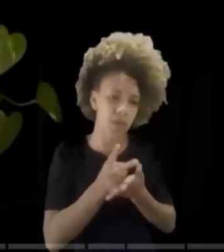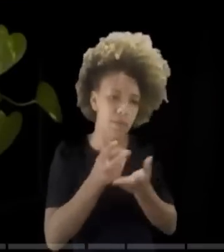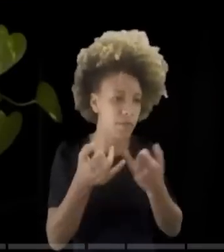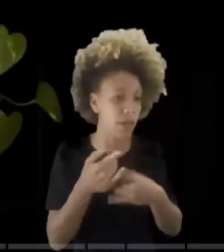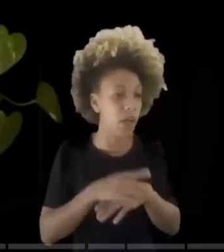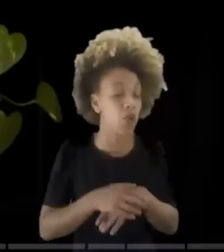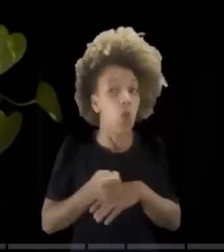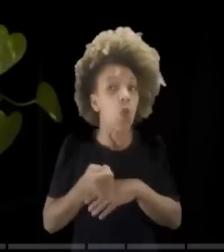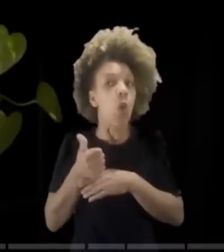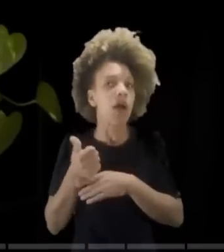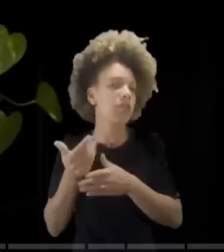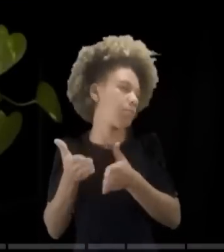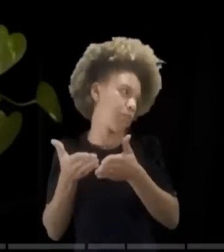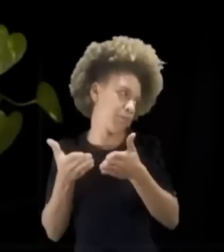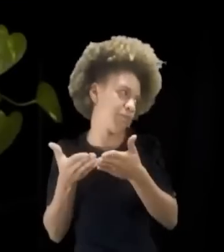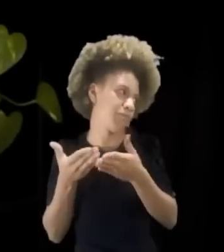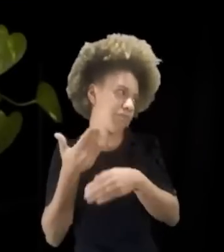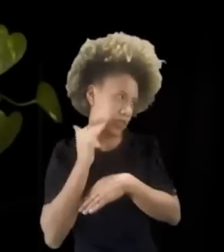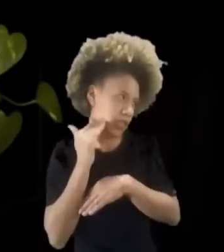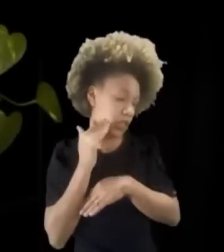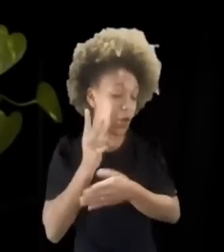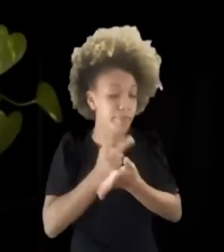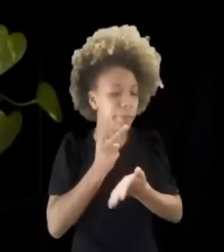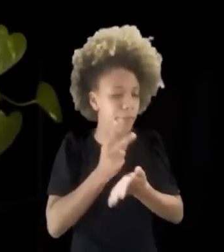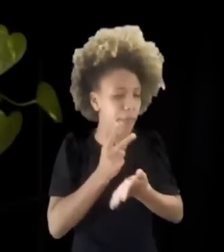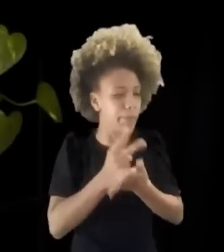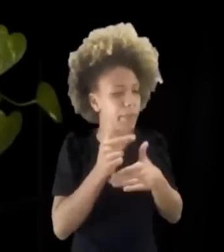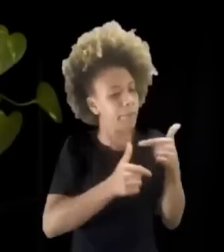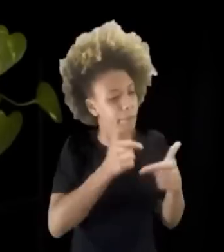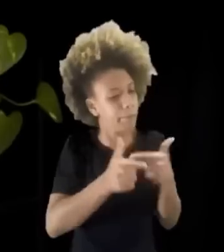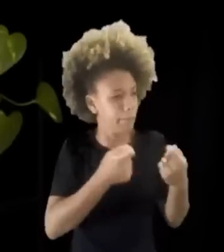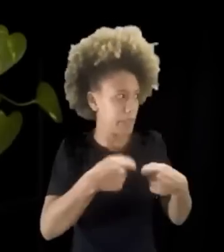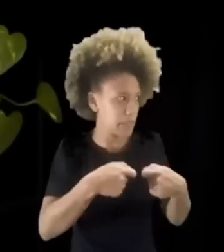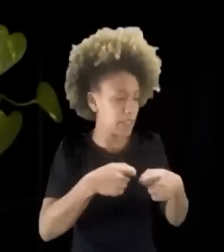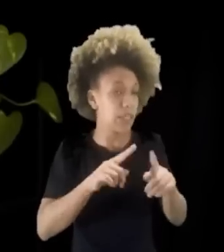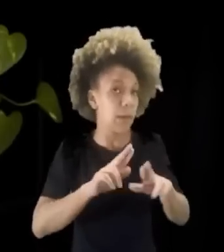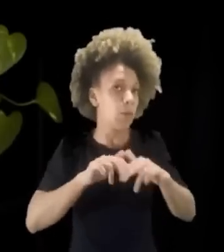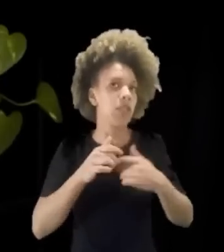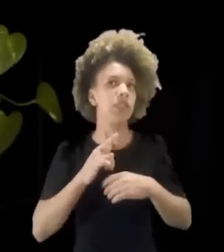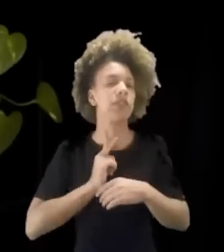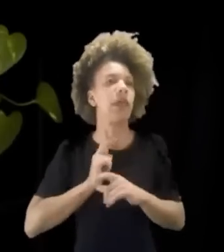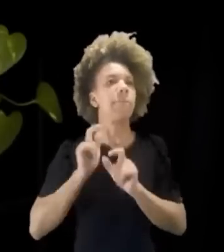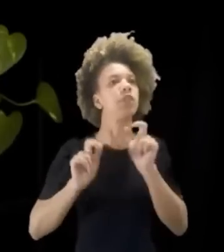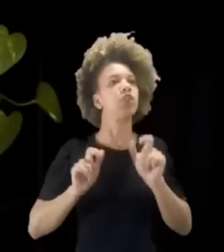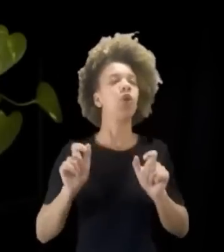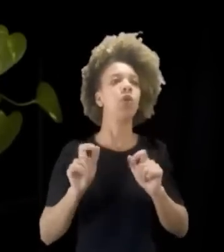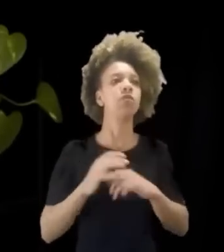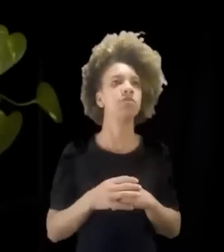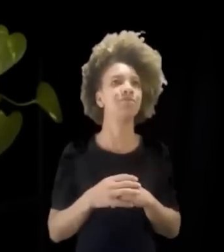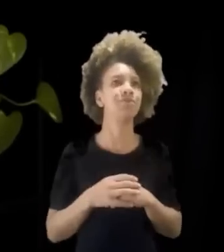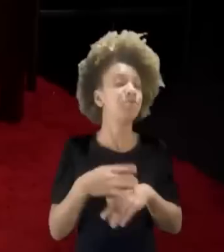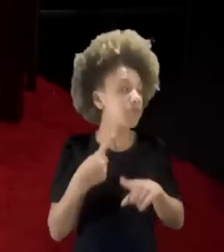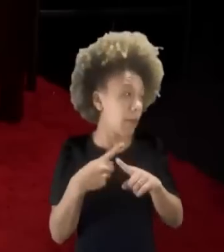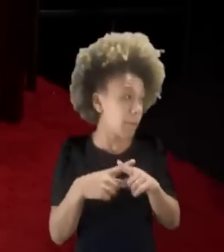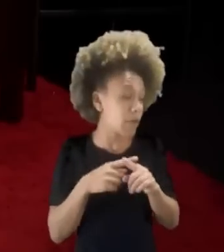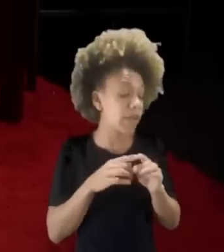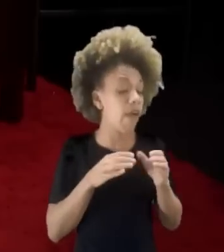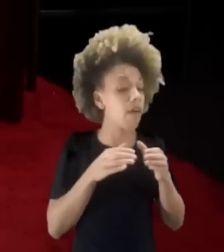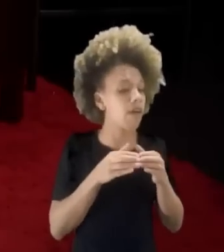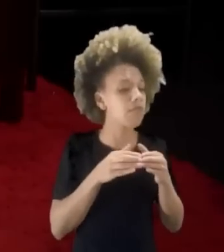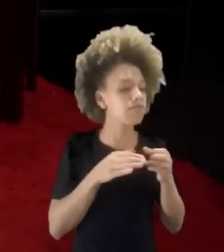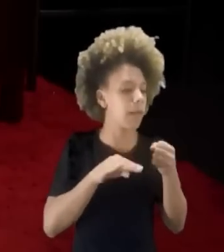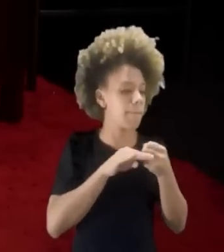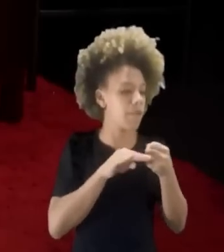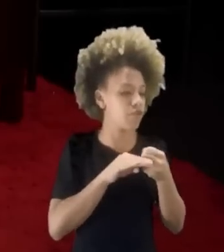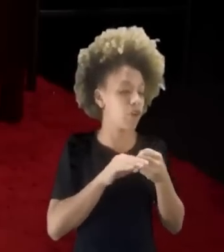isso eu tô um divórcio de ficar na merda entendeu que eu quero dizer sempre ali eu acho que é por isso que tem muita gente que acaba é porque aquela sobrancelha pra pensar